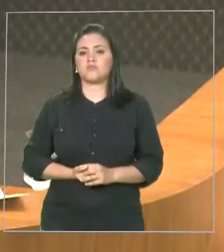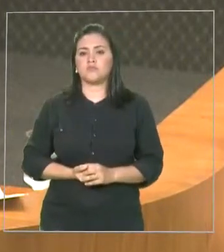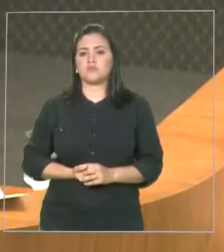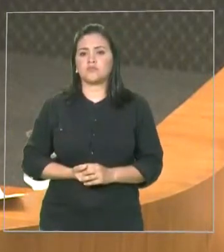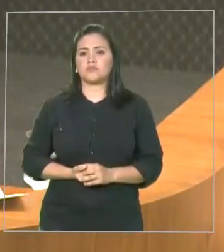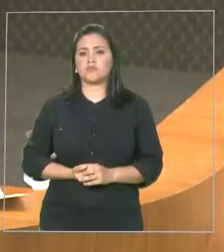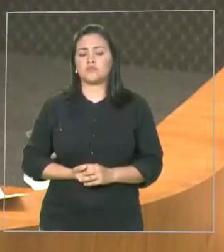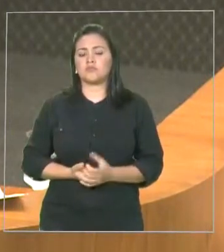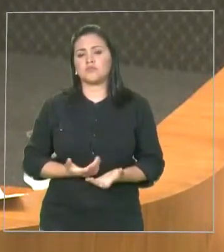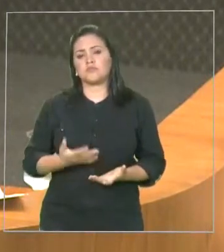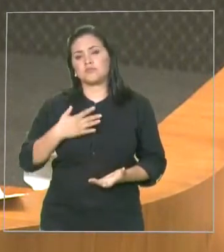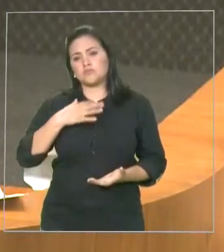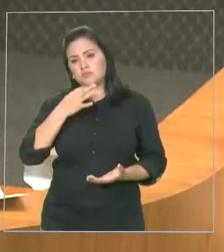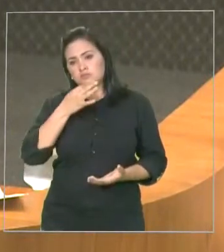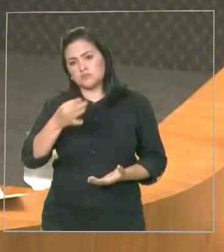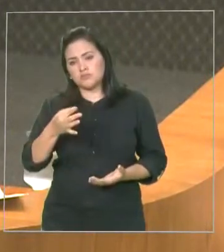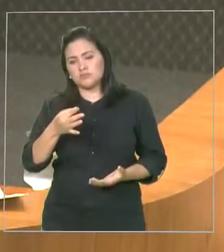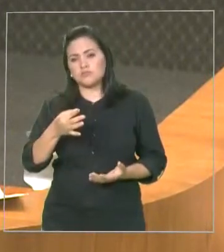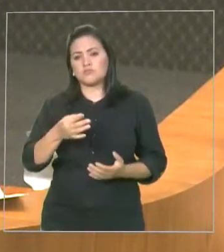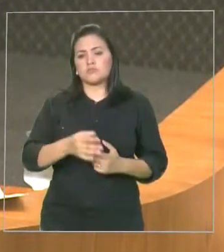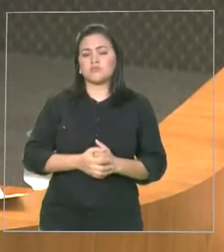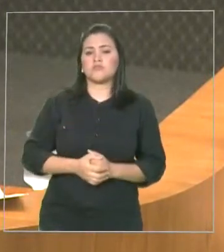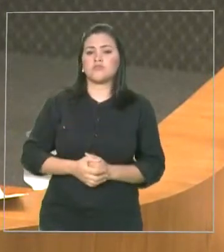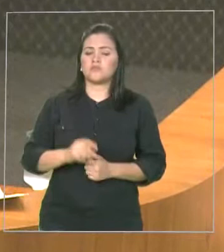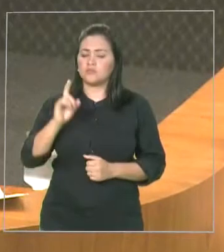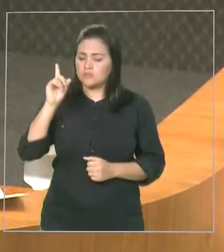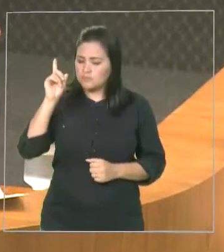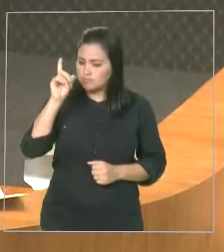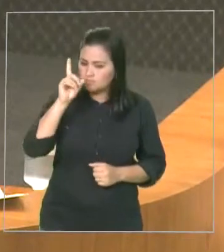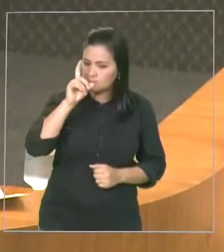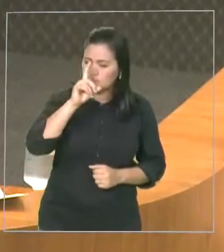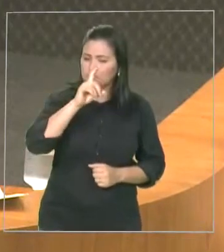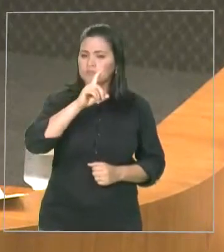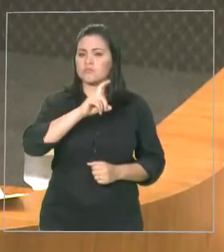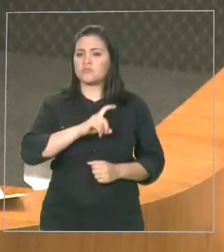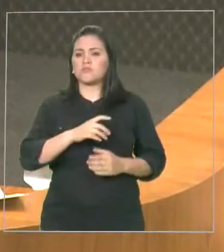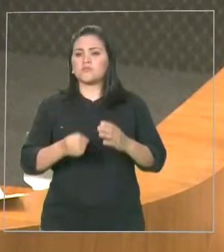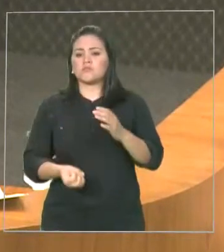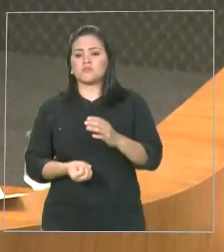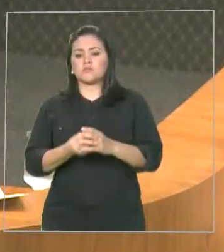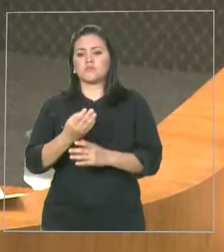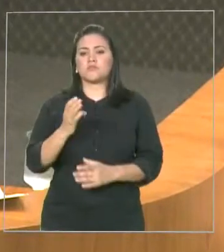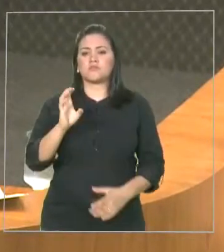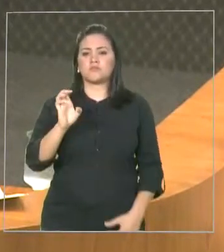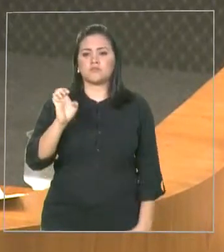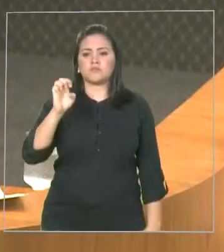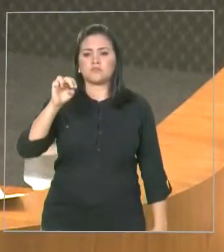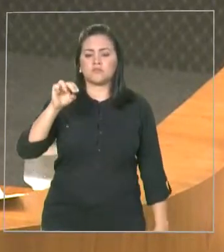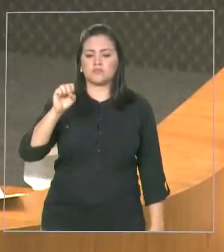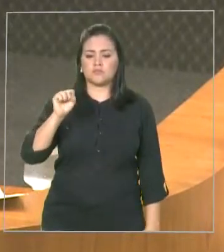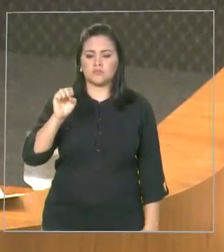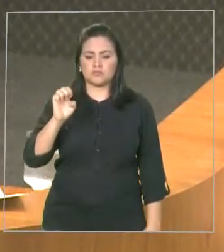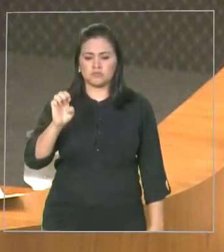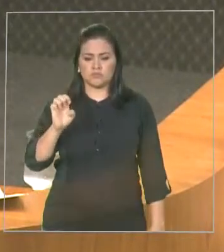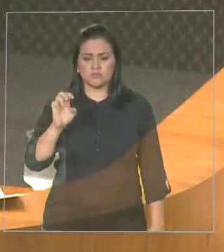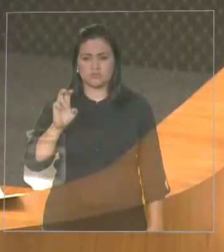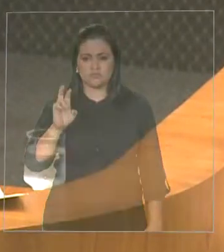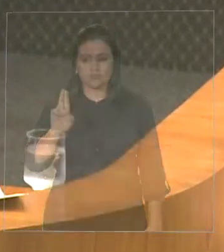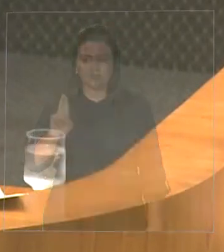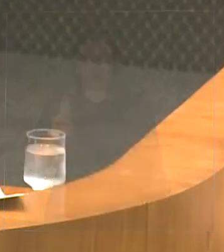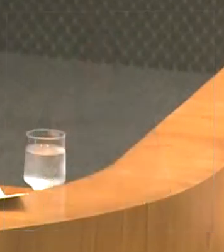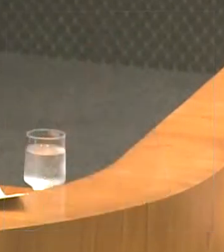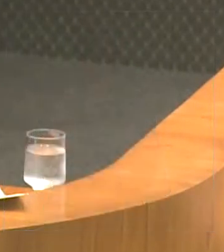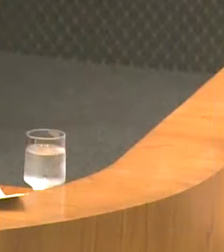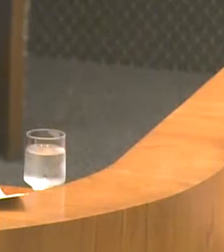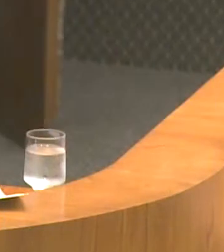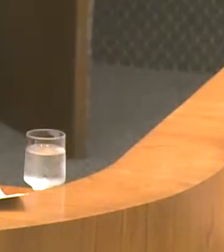eu diria, sobrecarga a MCE que estava ainda se estruturando. Infelizmente, nós